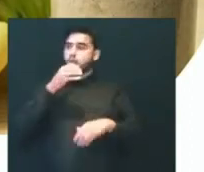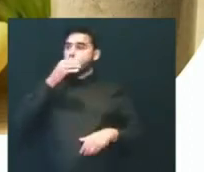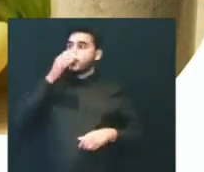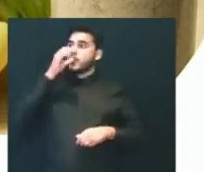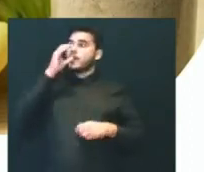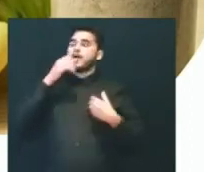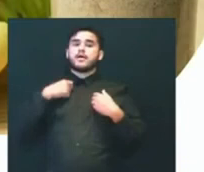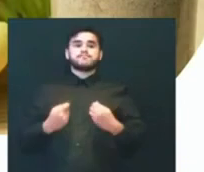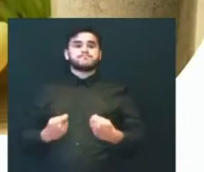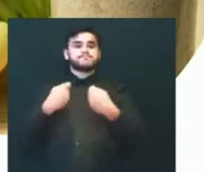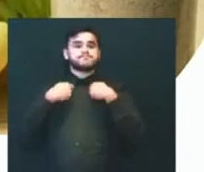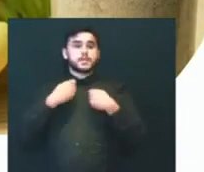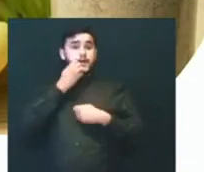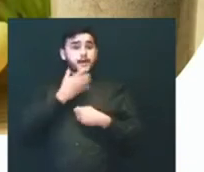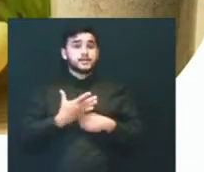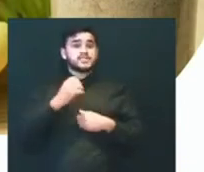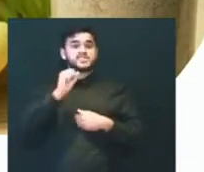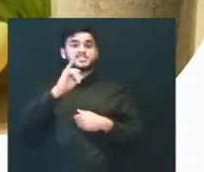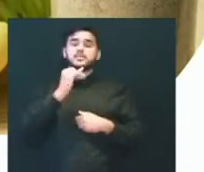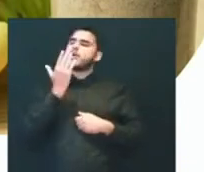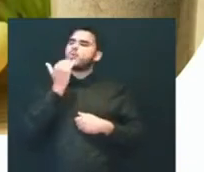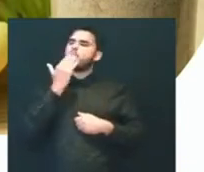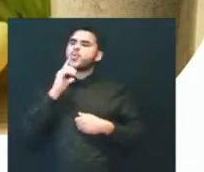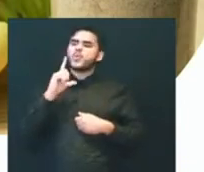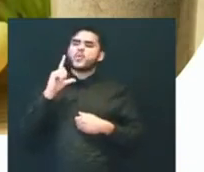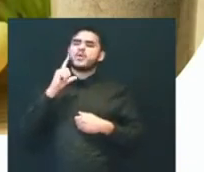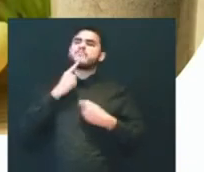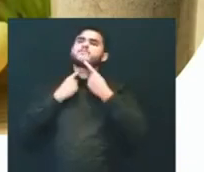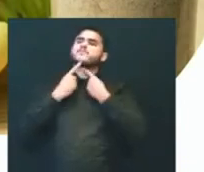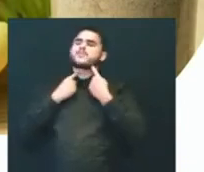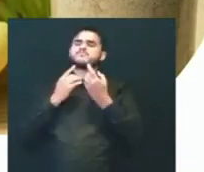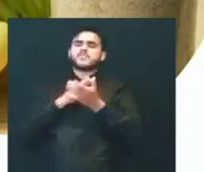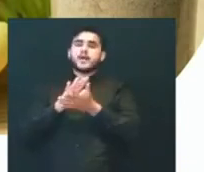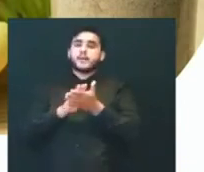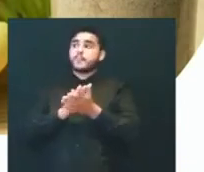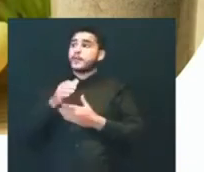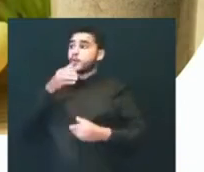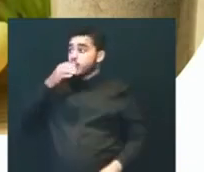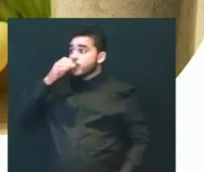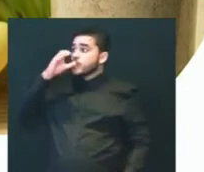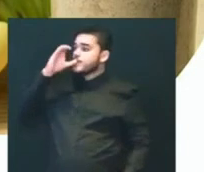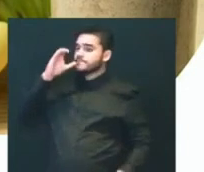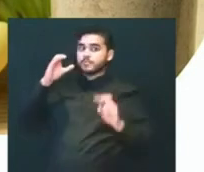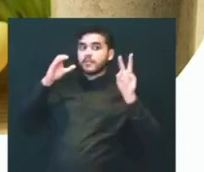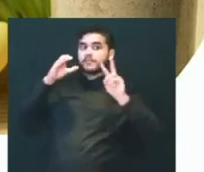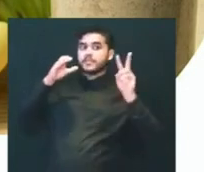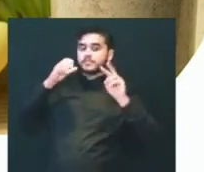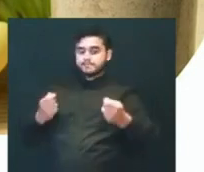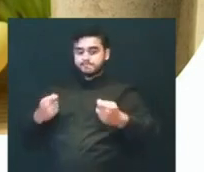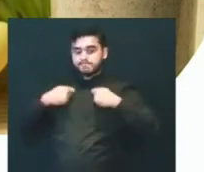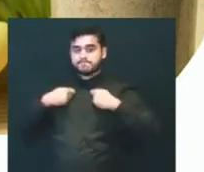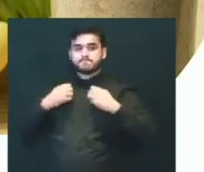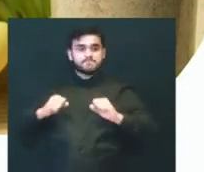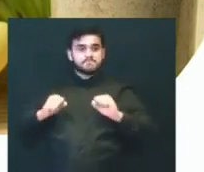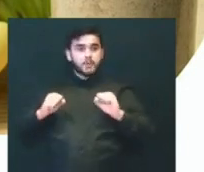mais. Então, é muito recomendado para casos de falta de apetite. Às vezes, é só um detalhe que falta, alguma criatividade. Eu não sei como é